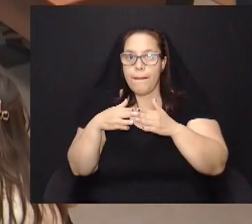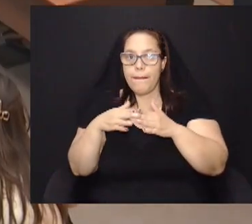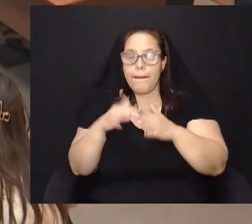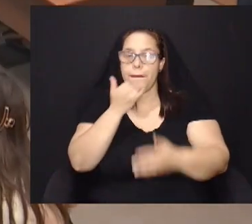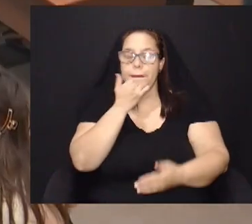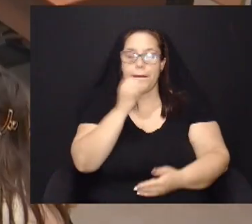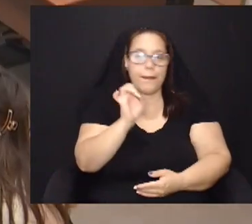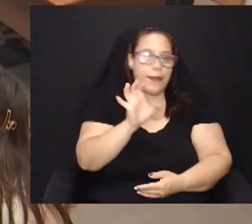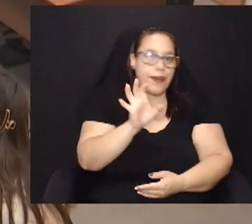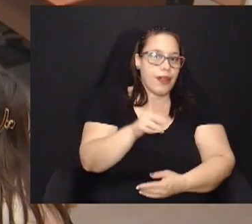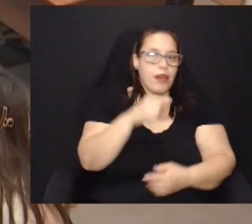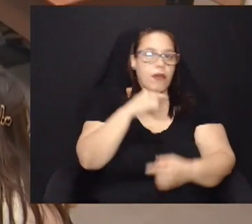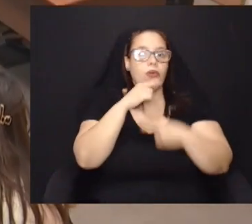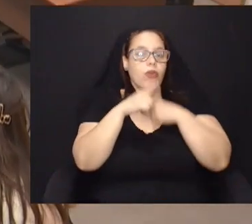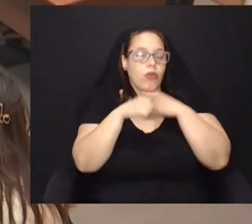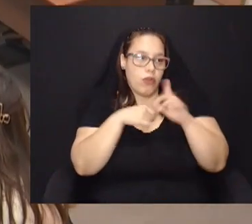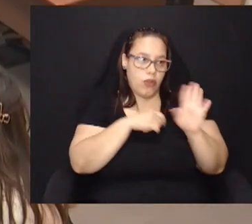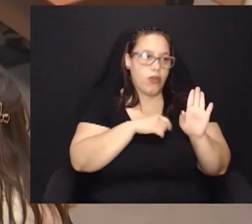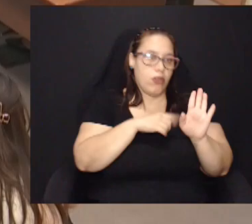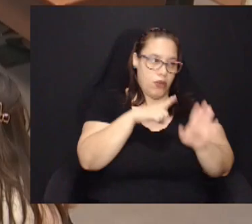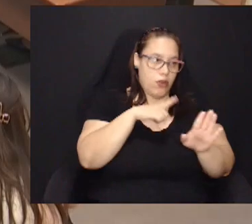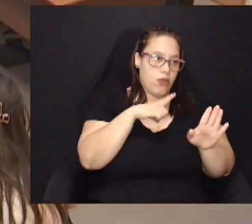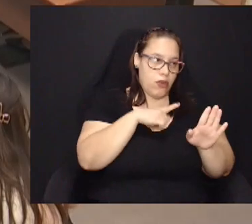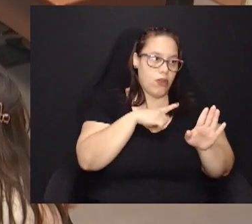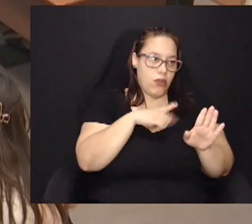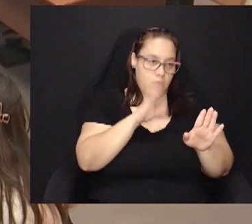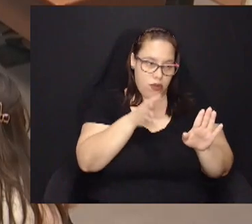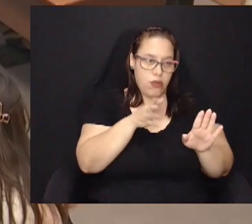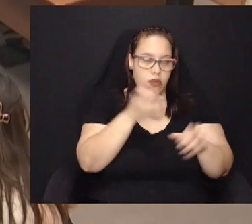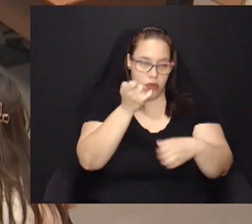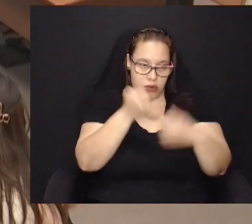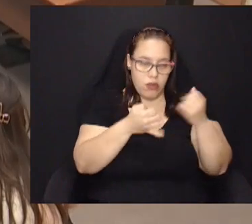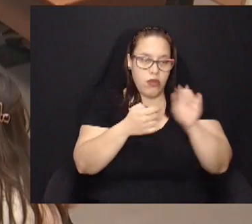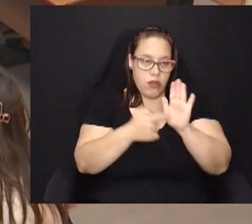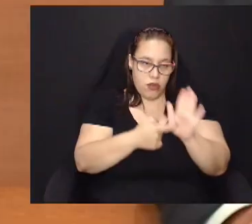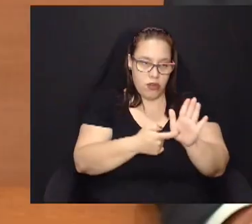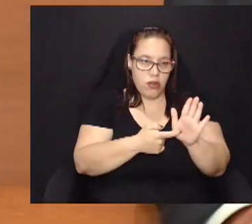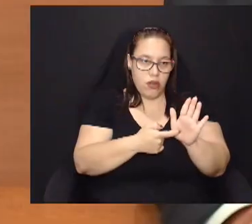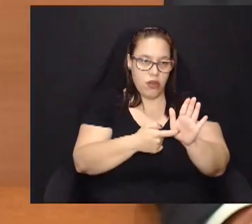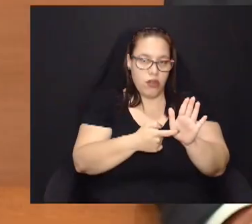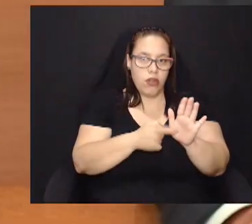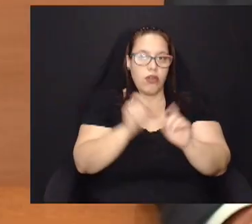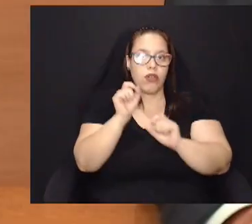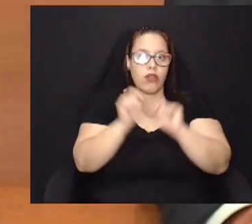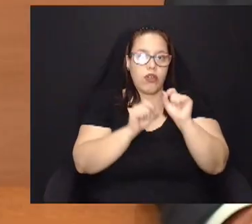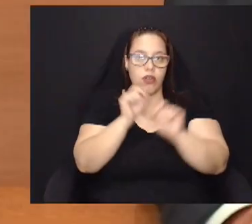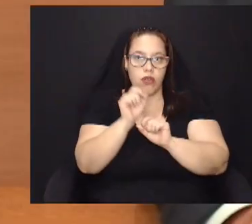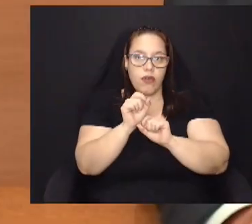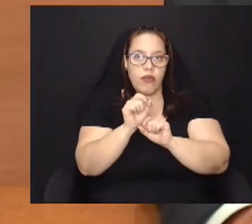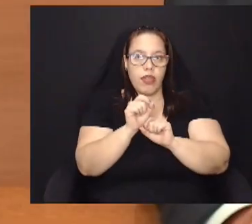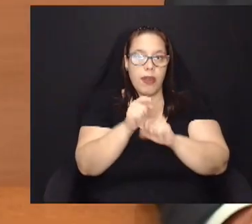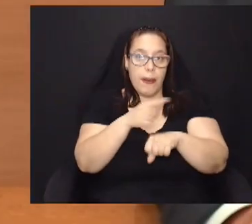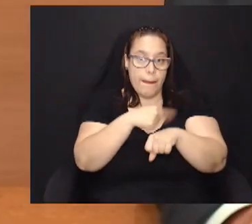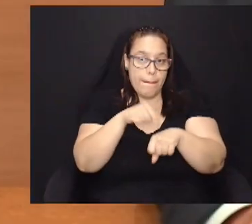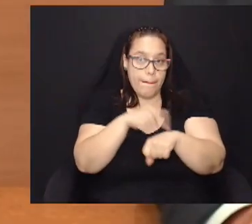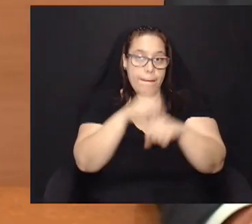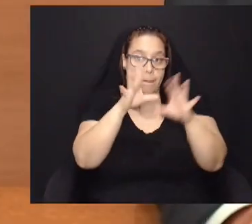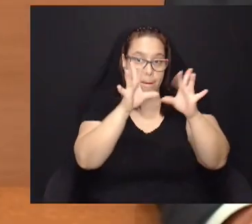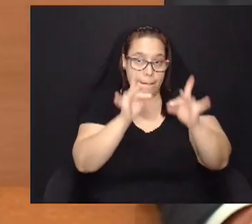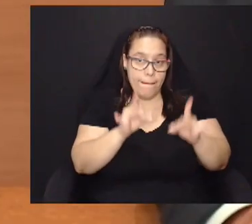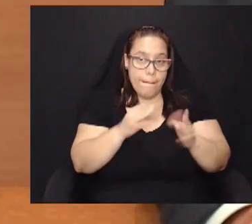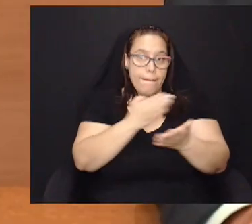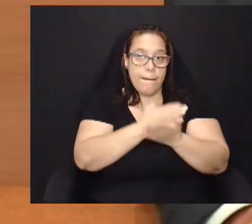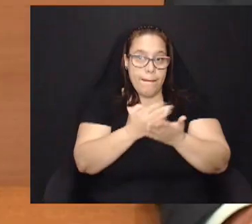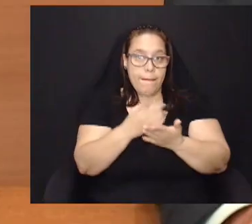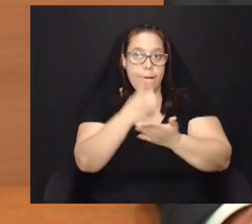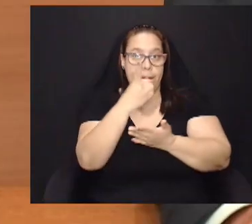Era uma dúvida realmente que tinha, que foi já perguntado aqui, nessa questão de horário especial ser a partir das 10